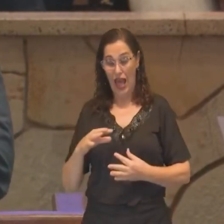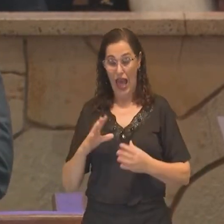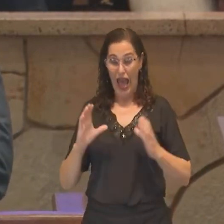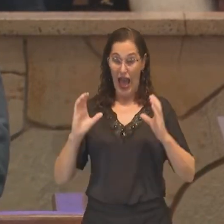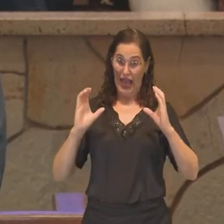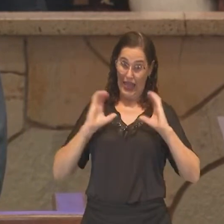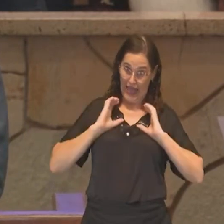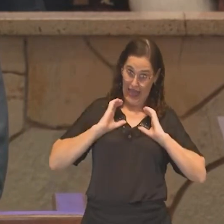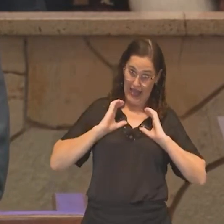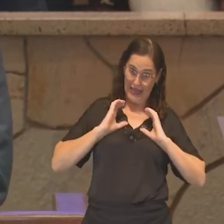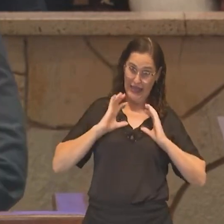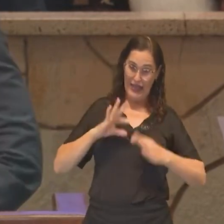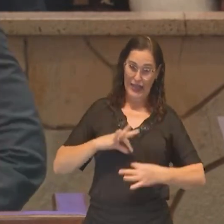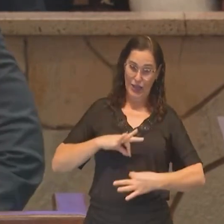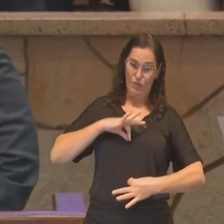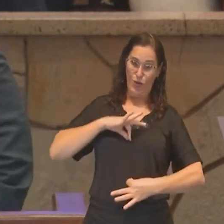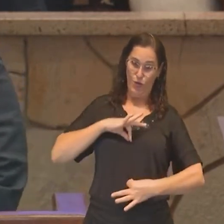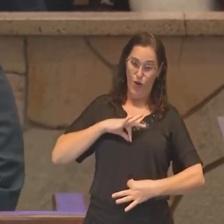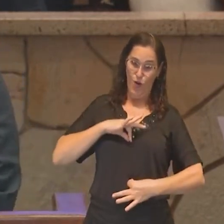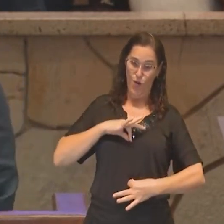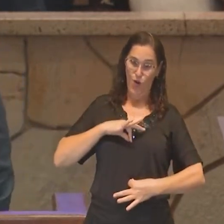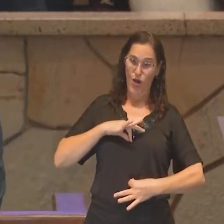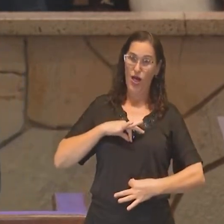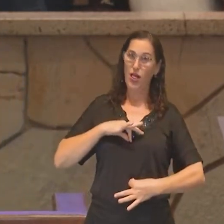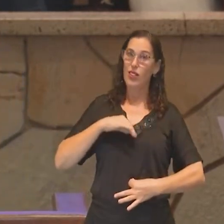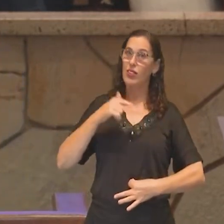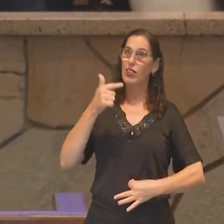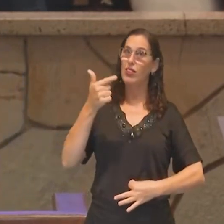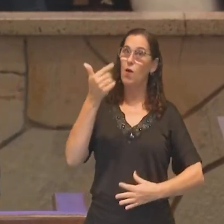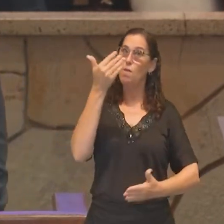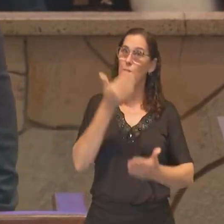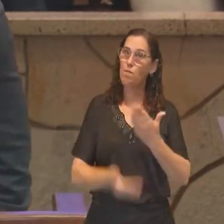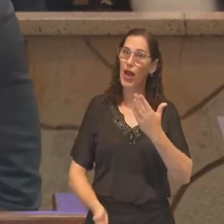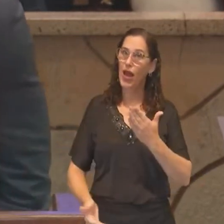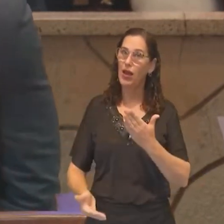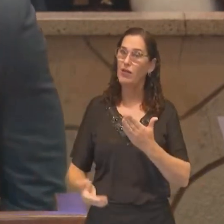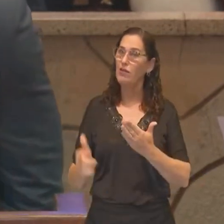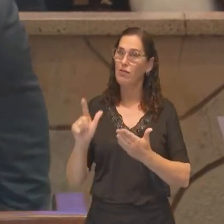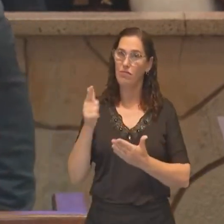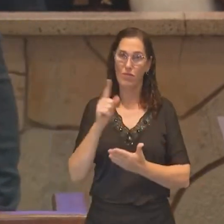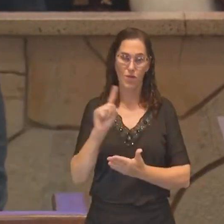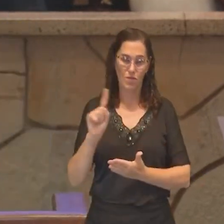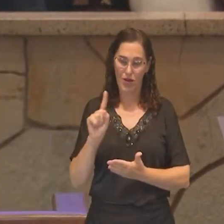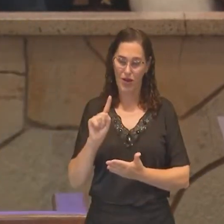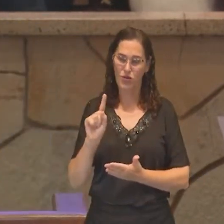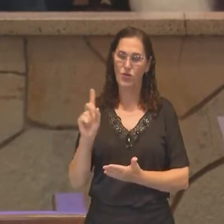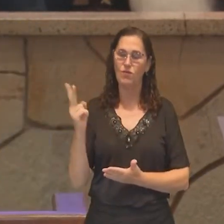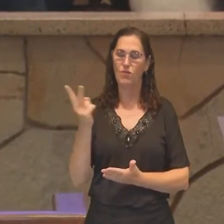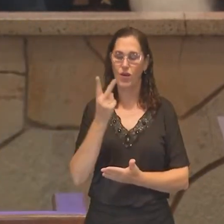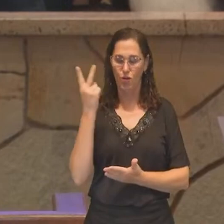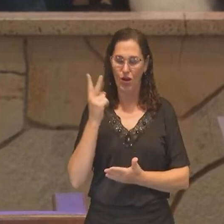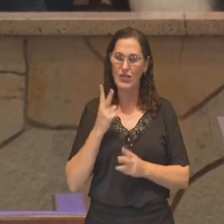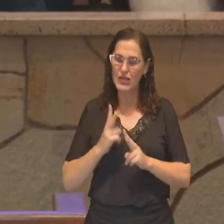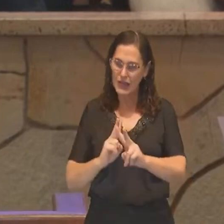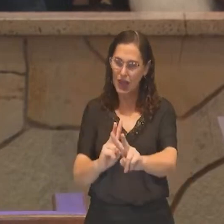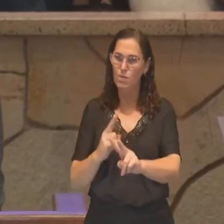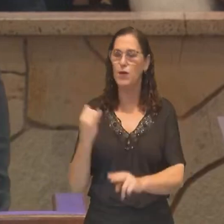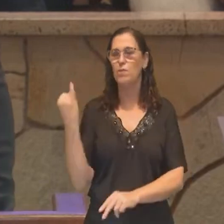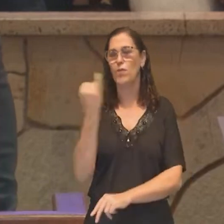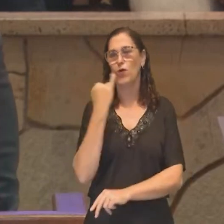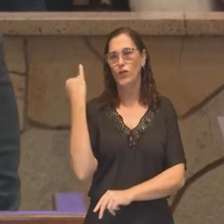perde o valor. E quando nós vemos aí o verso 18, veja comigo o verso 18.